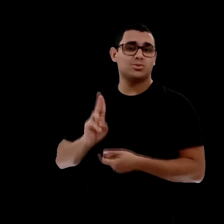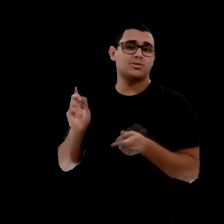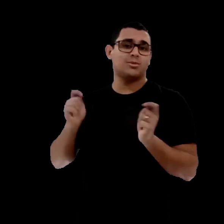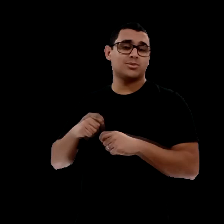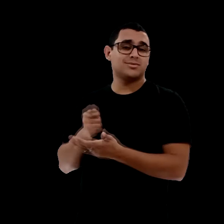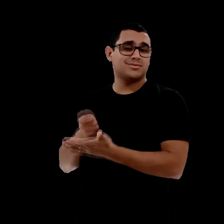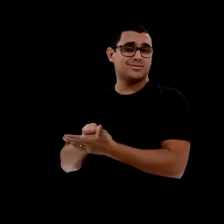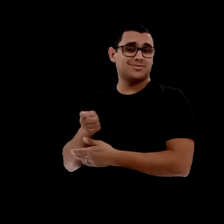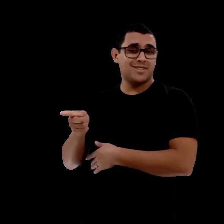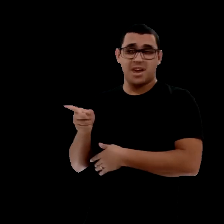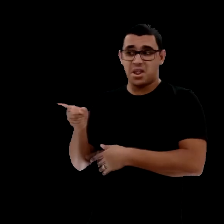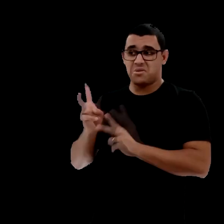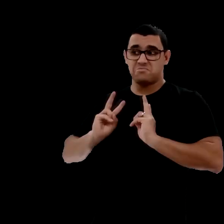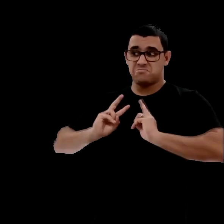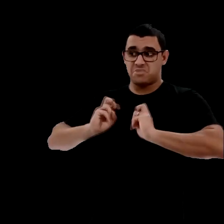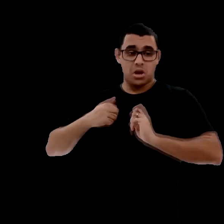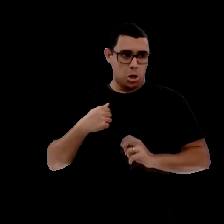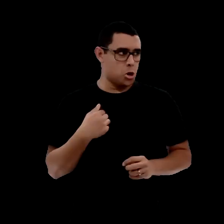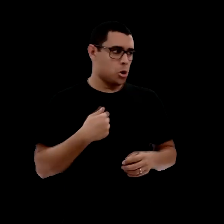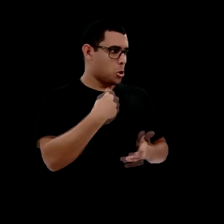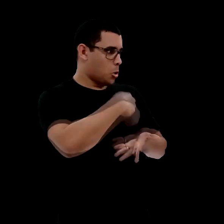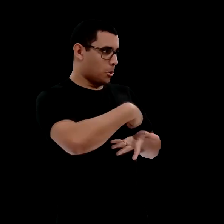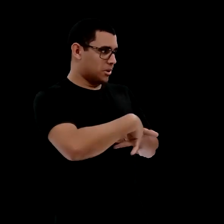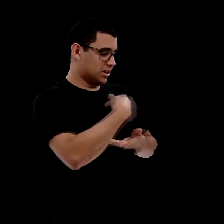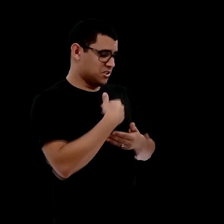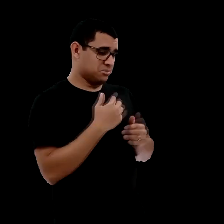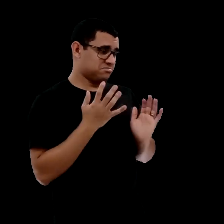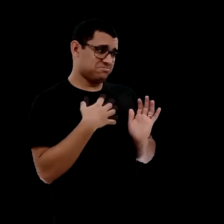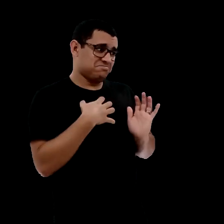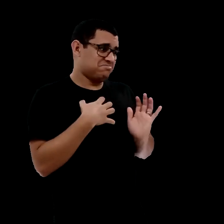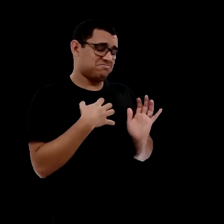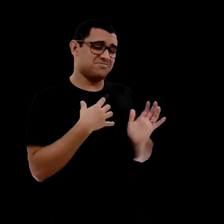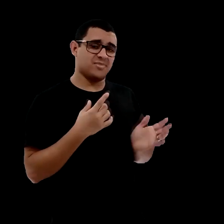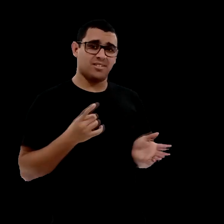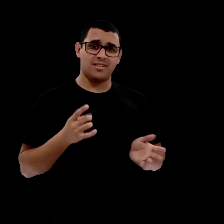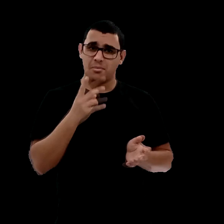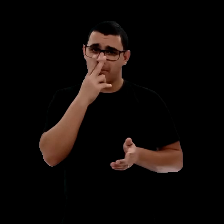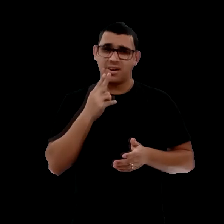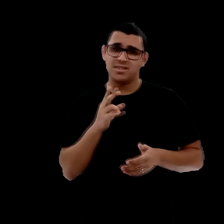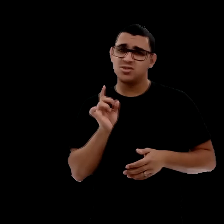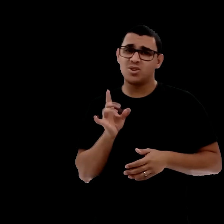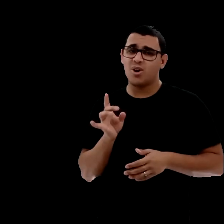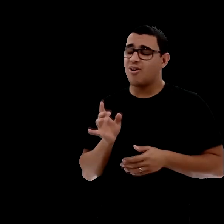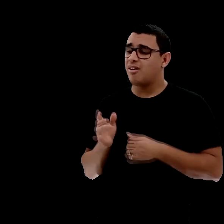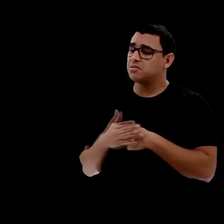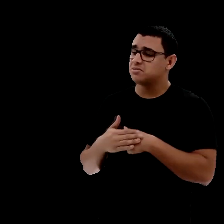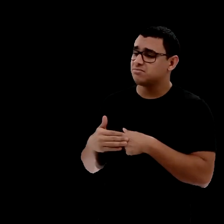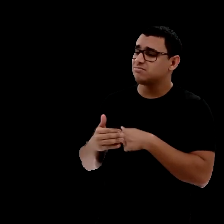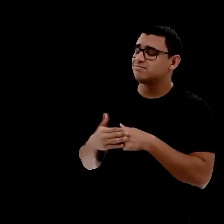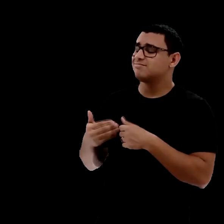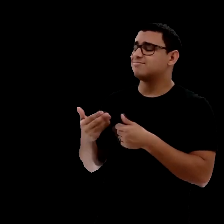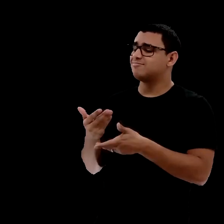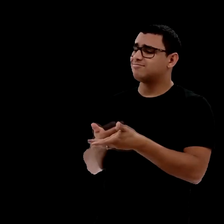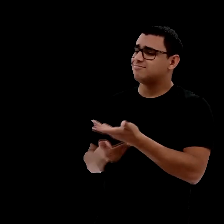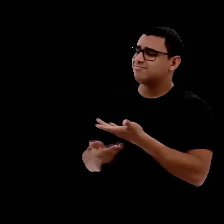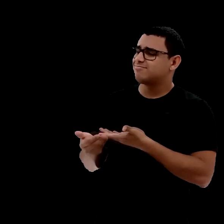usado para obrigar de forma coercitiva ou obrigar de maneira